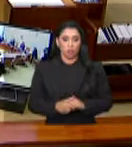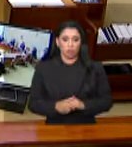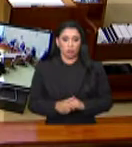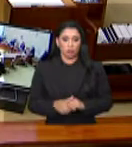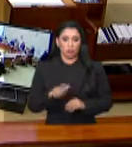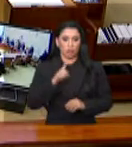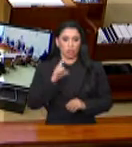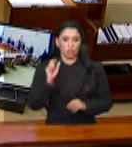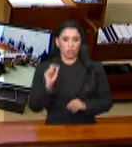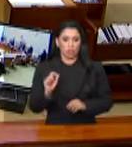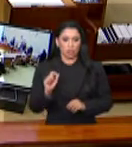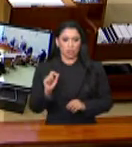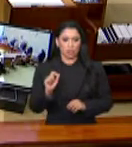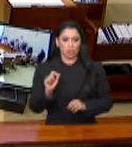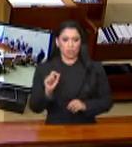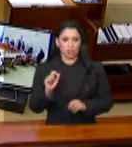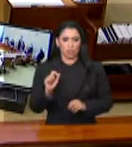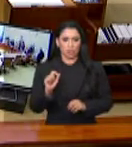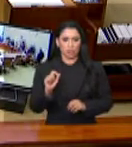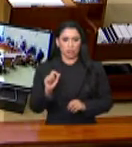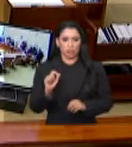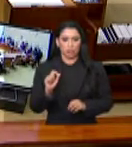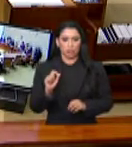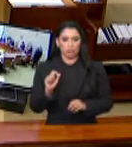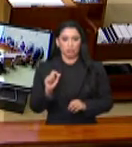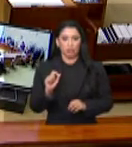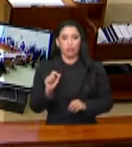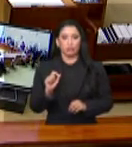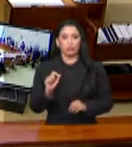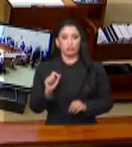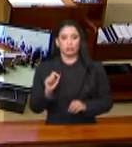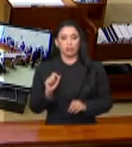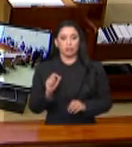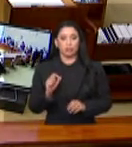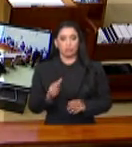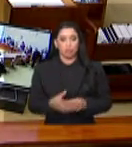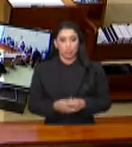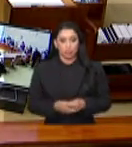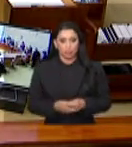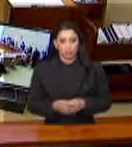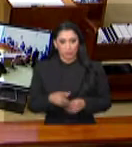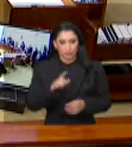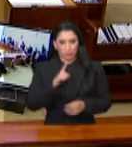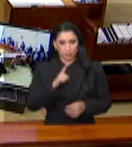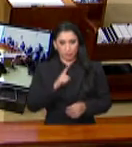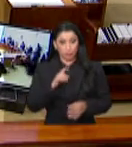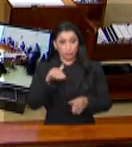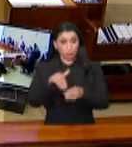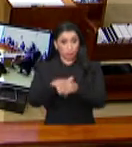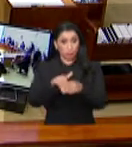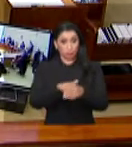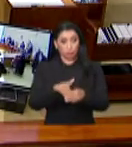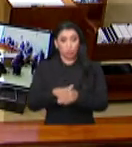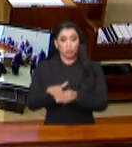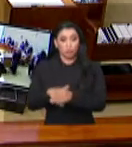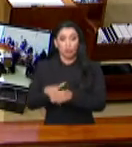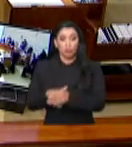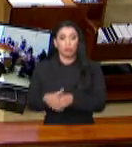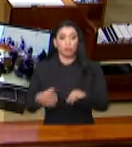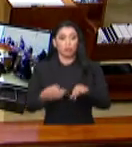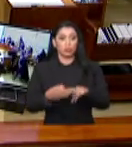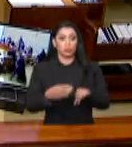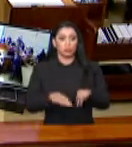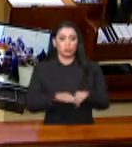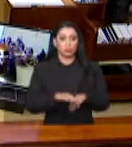na primeira parte da sessão de hoje e agora a expectativa é exatamente para a coleta de votos dos ministros dos demais ministros